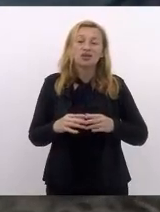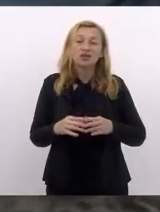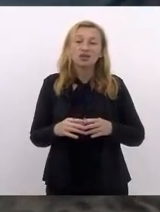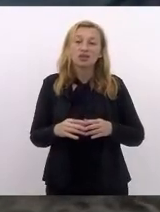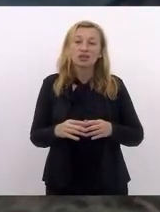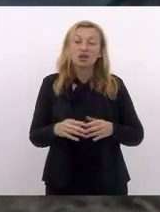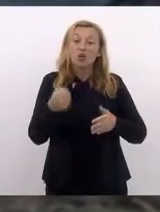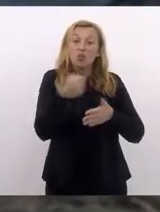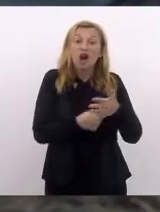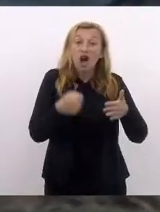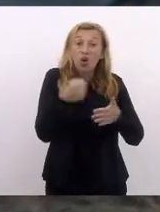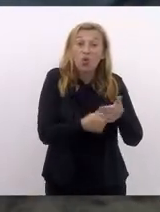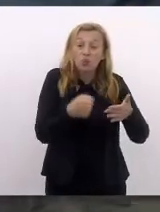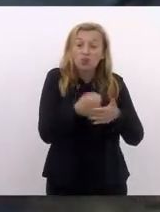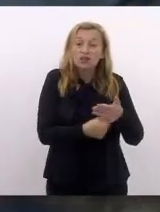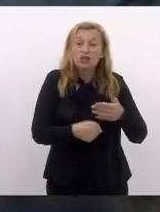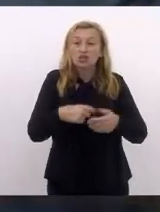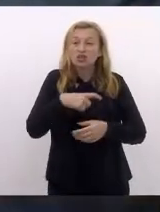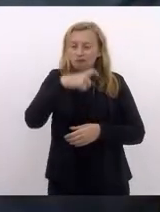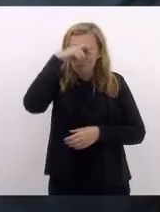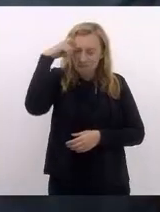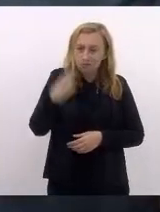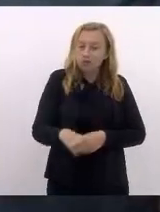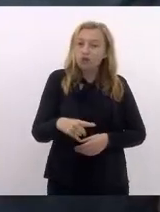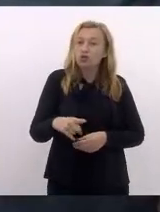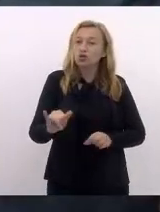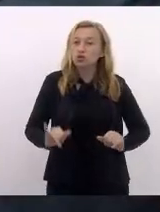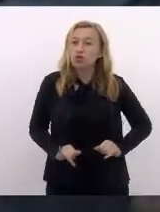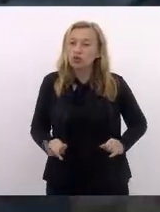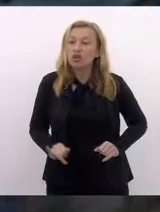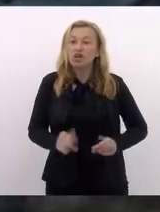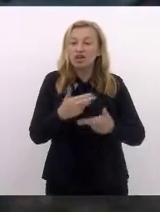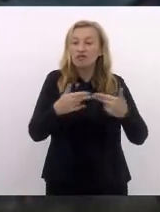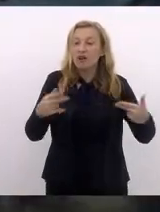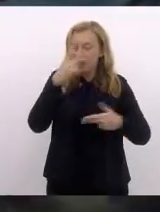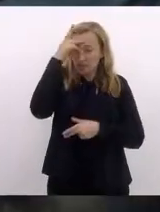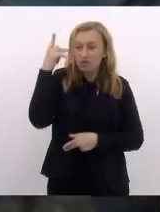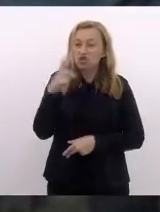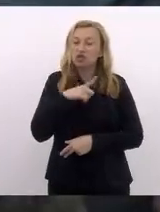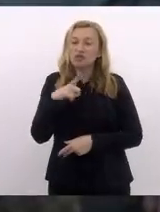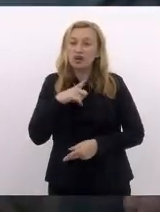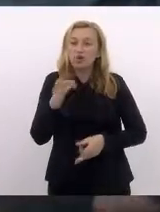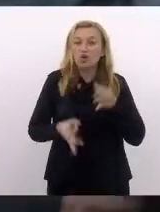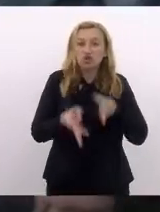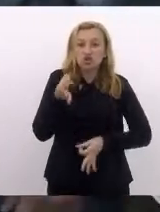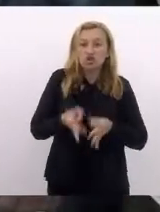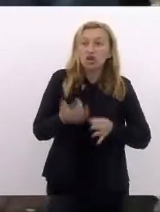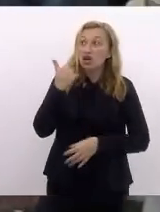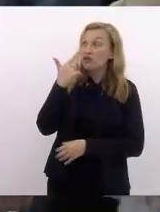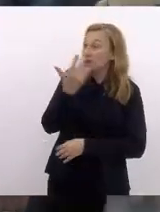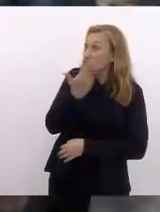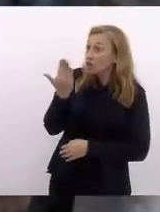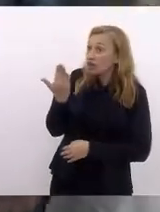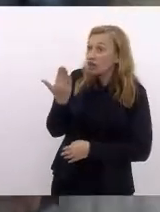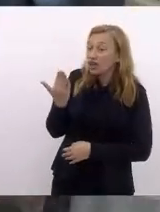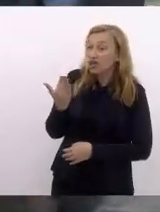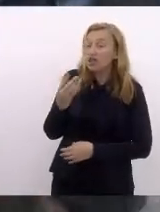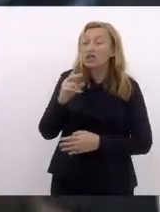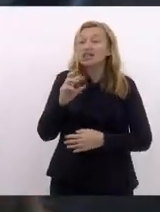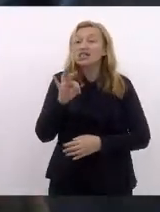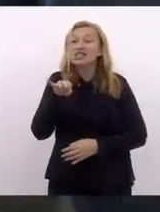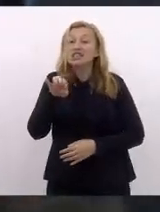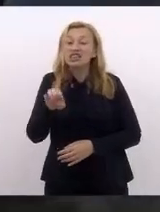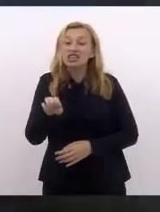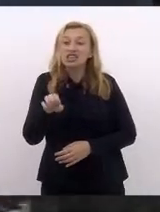uma luta muito árdua que muitos e daí eles tiveram inclusive com a justiça e veja aqui o o sim